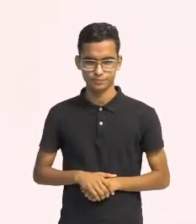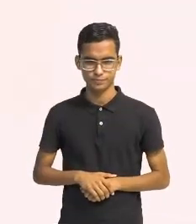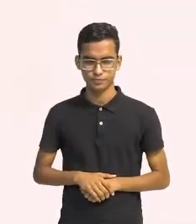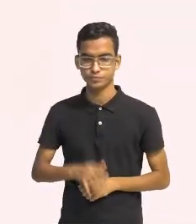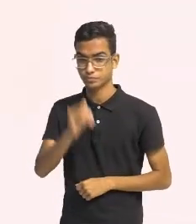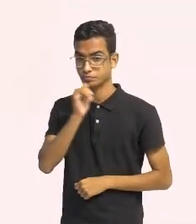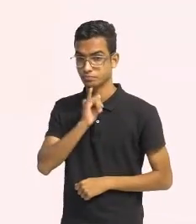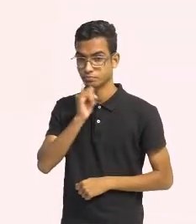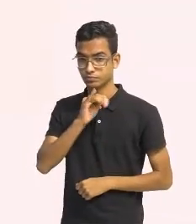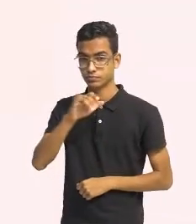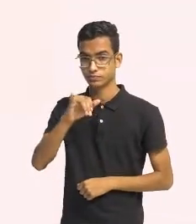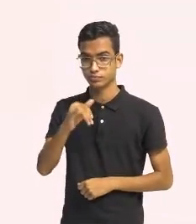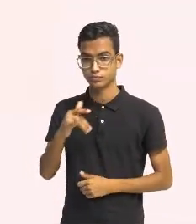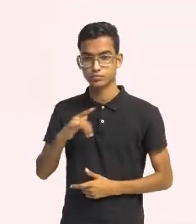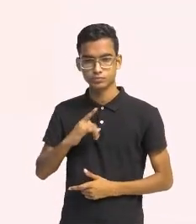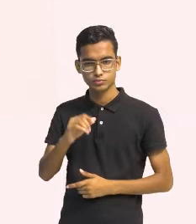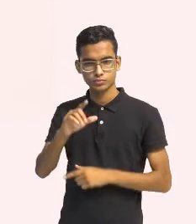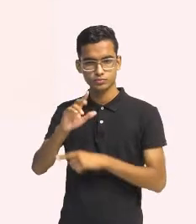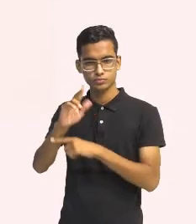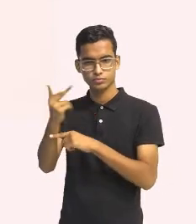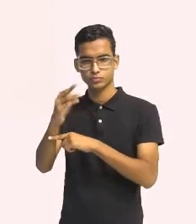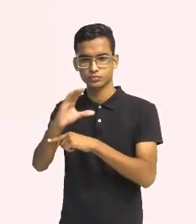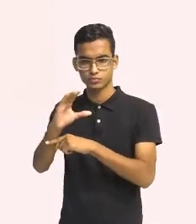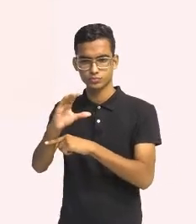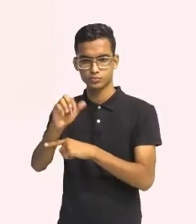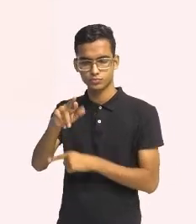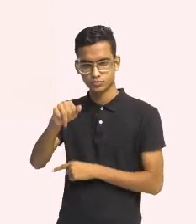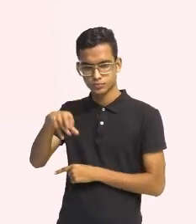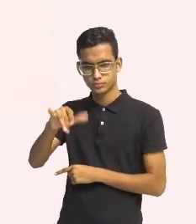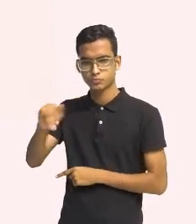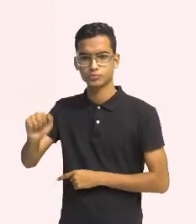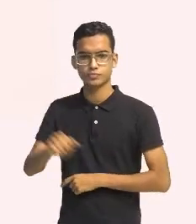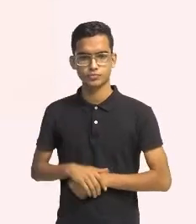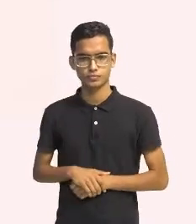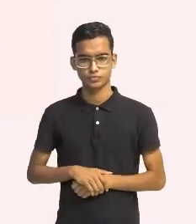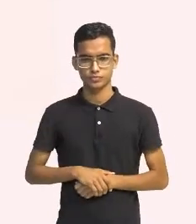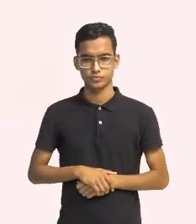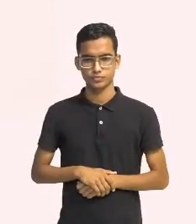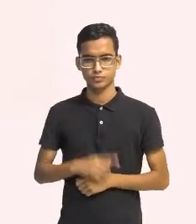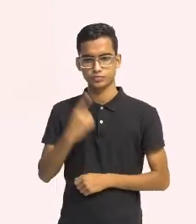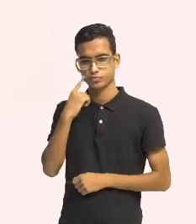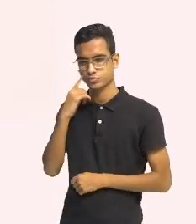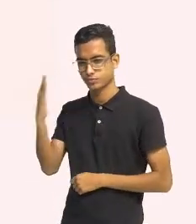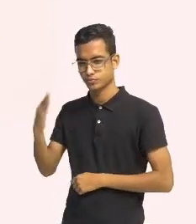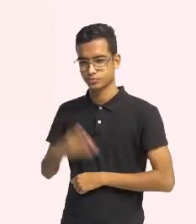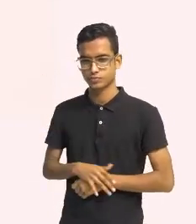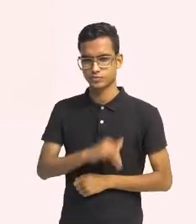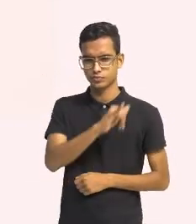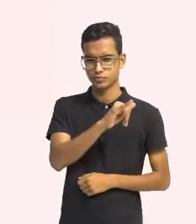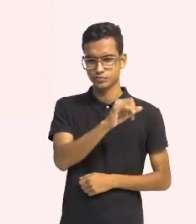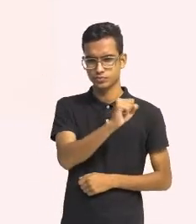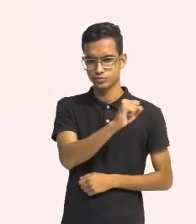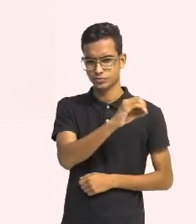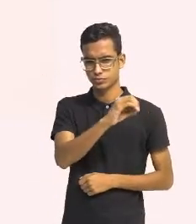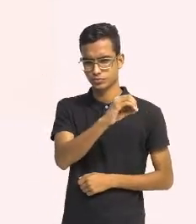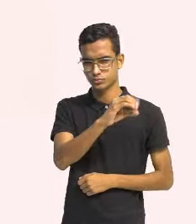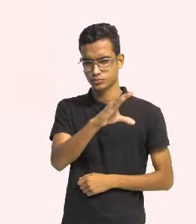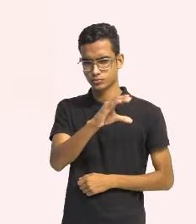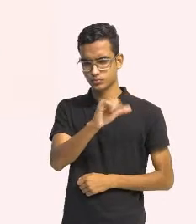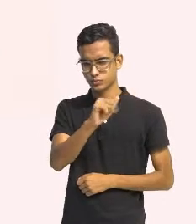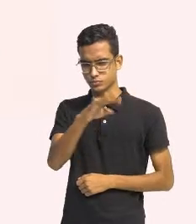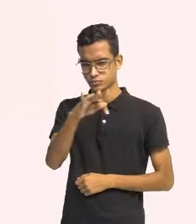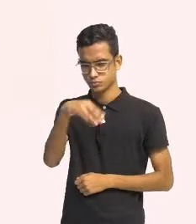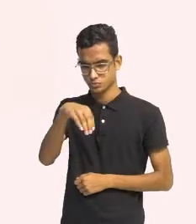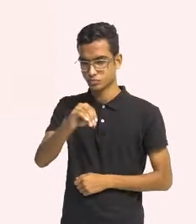Exemplo de hidrocarboneto ramificado, isooctano. Esse aqui ainda não é o nome IUPAC, tá? O